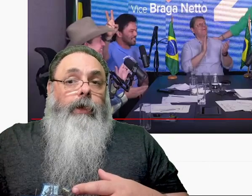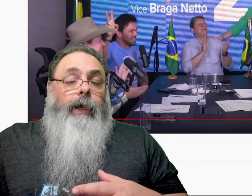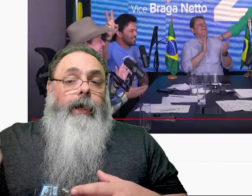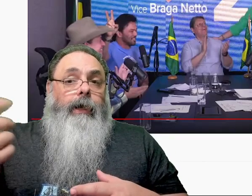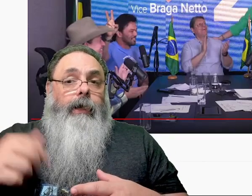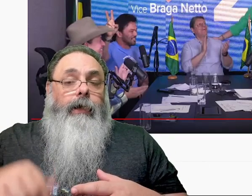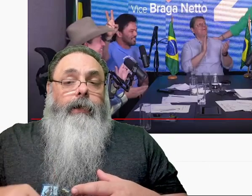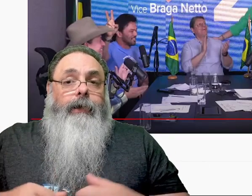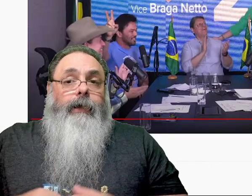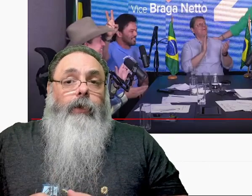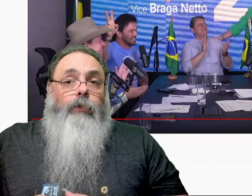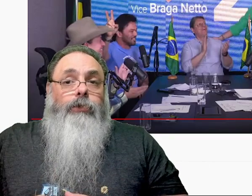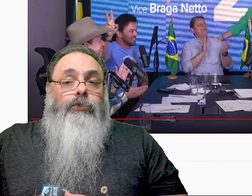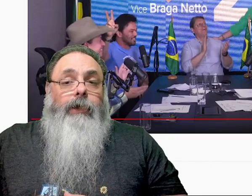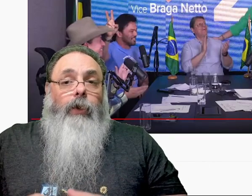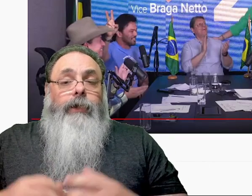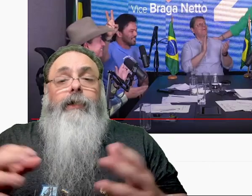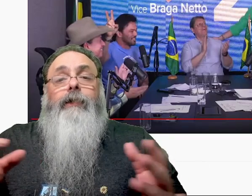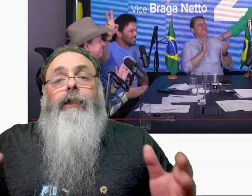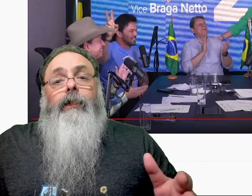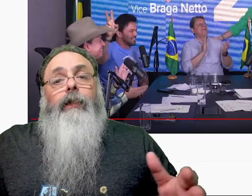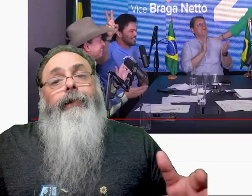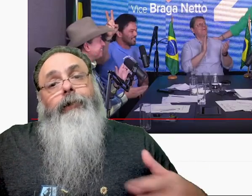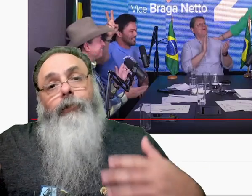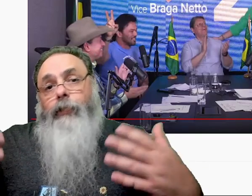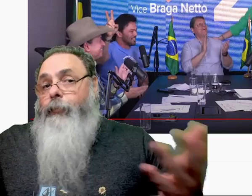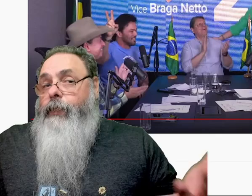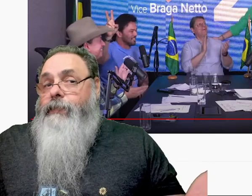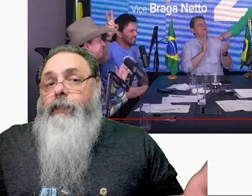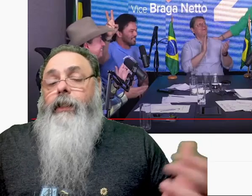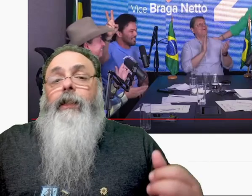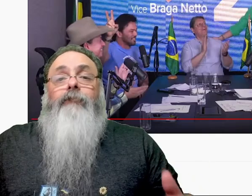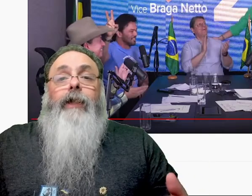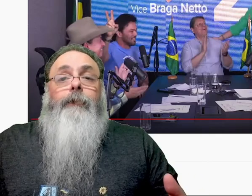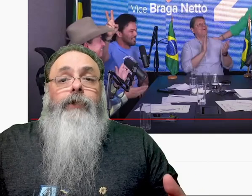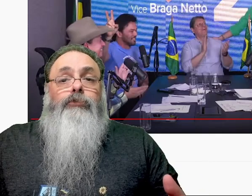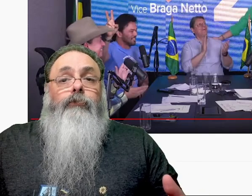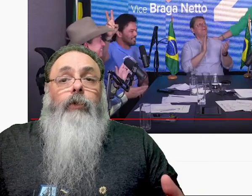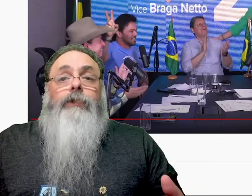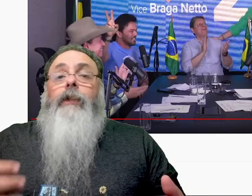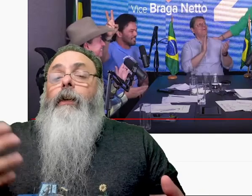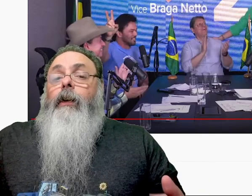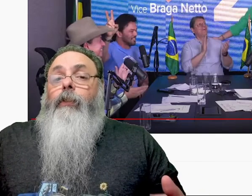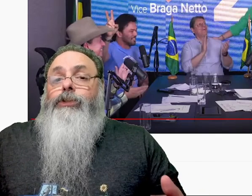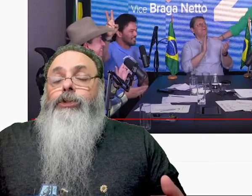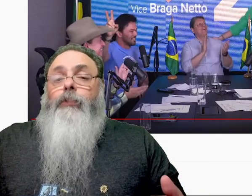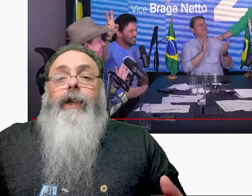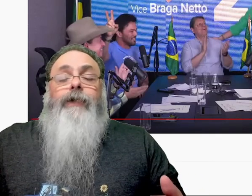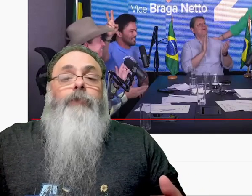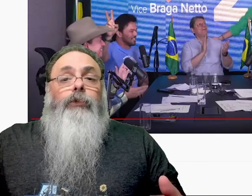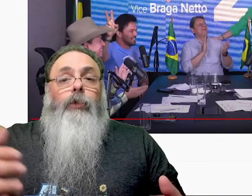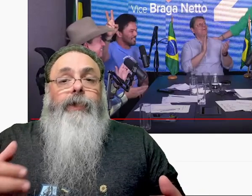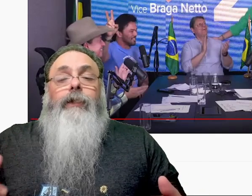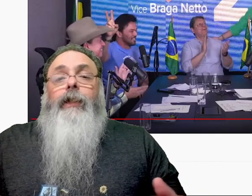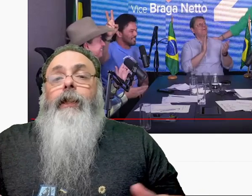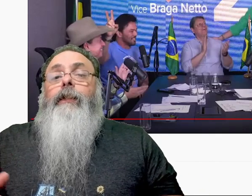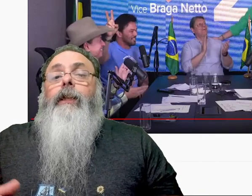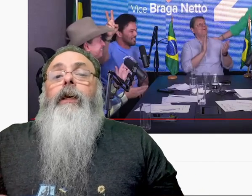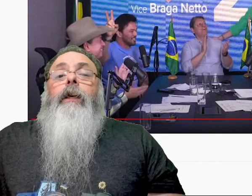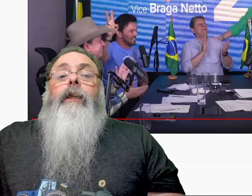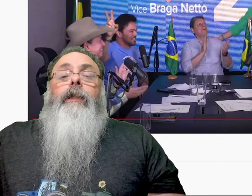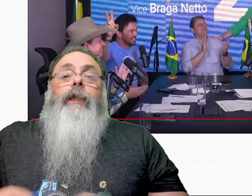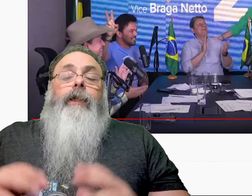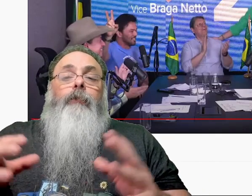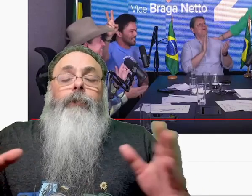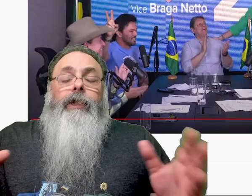violou a condicional dele Daí a polícia teria que levar ele preso de volta o Alexandre de Moraes mandou prender ele